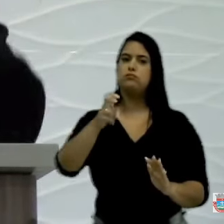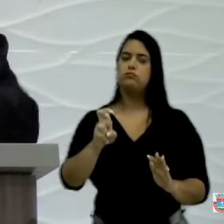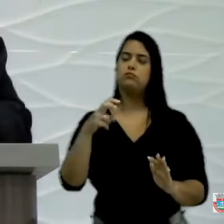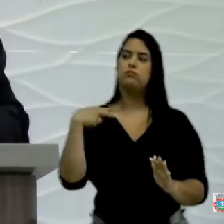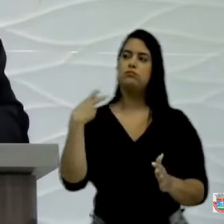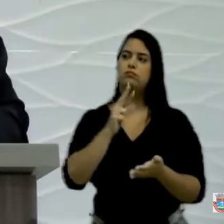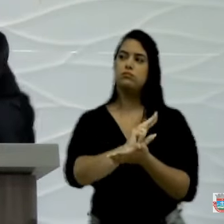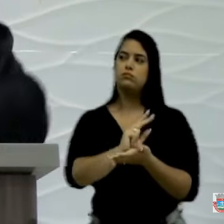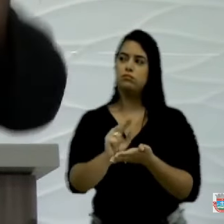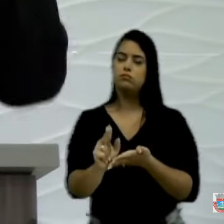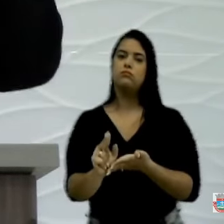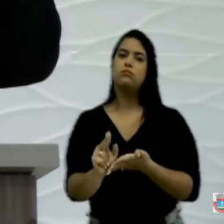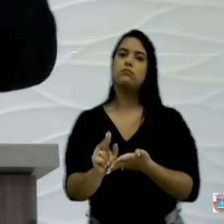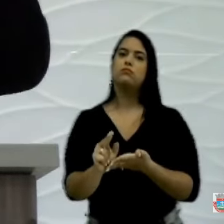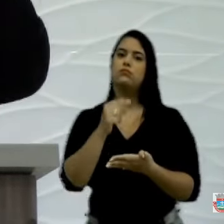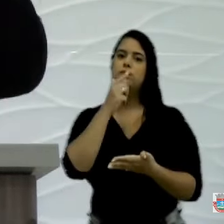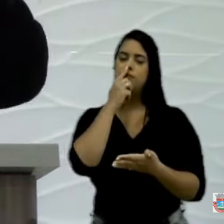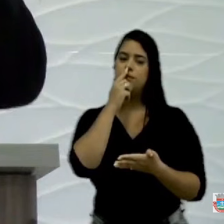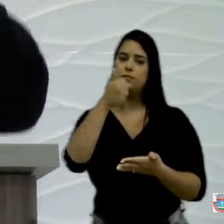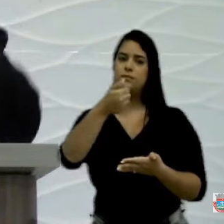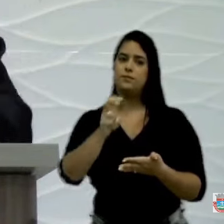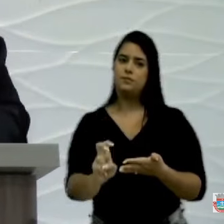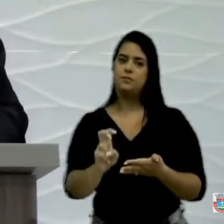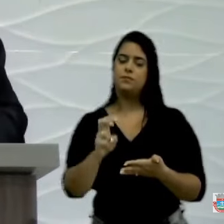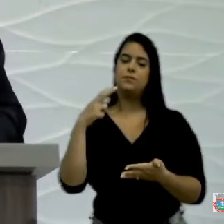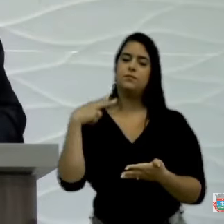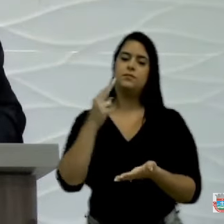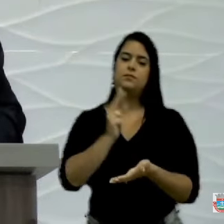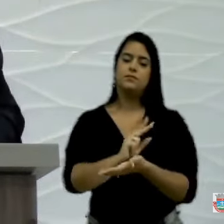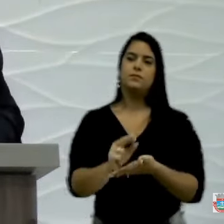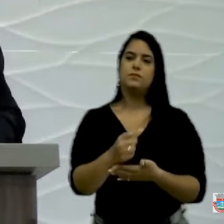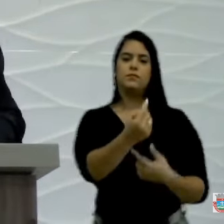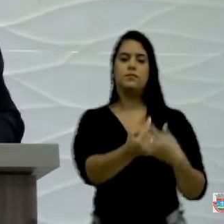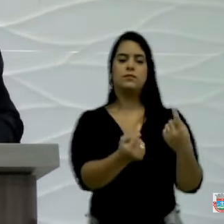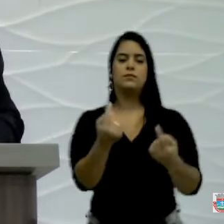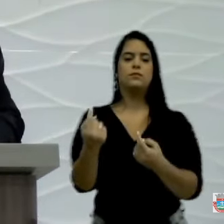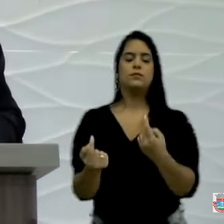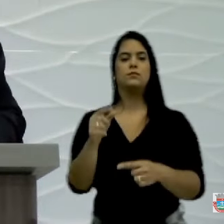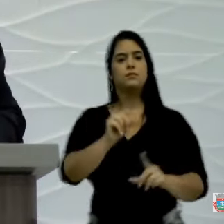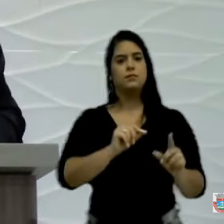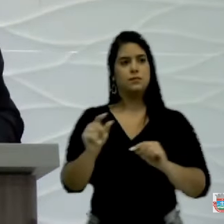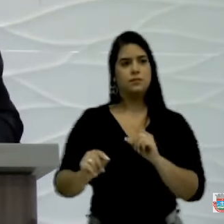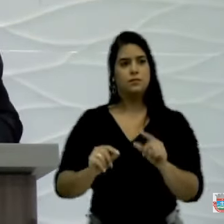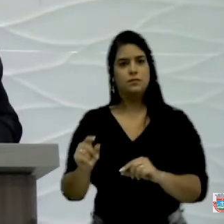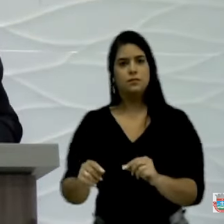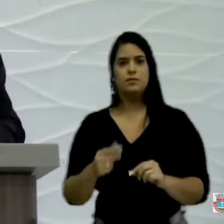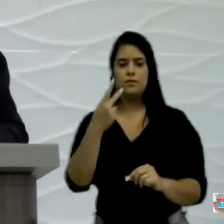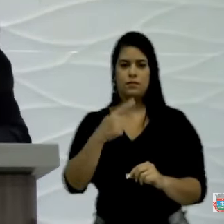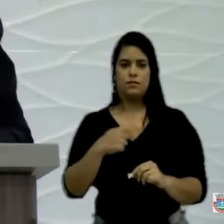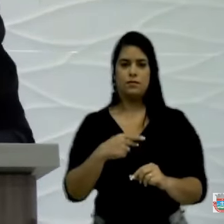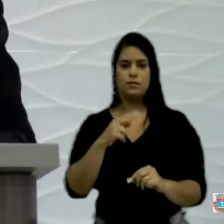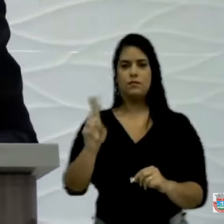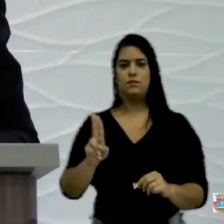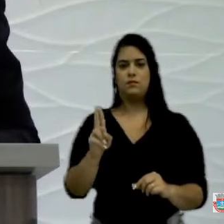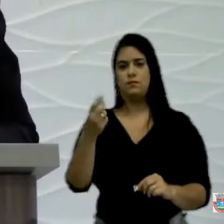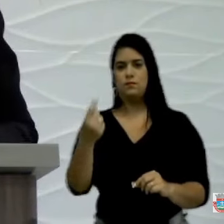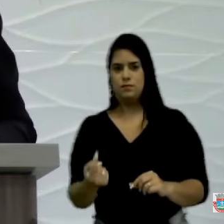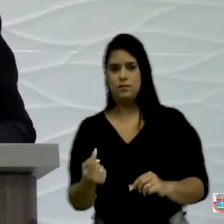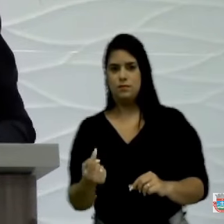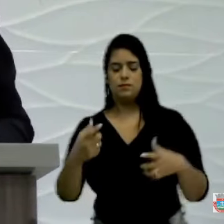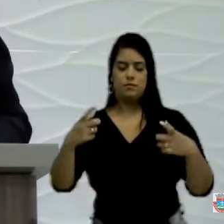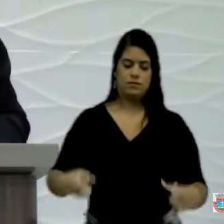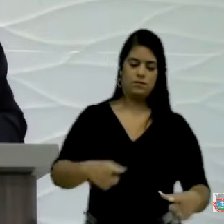vereadores. Dos 15 vereadores aqui dessa casa. Cada um botou para alguma coisa. A minha foi usada uma nesse